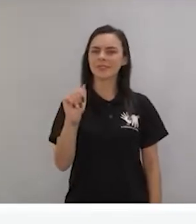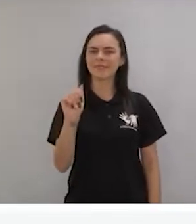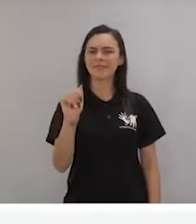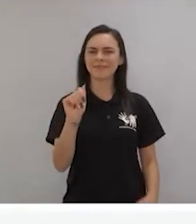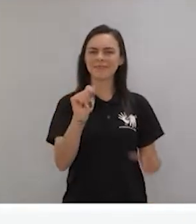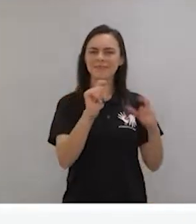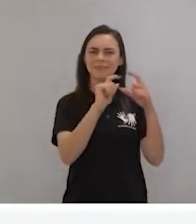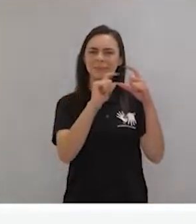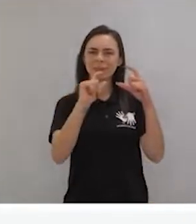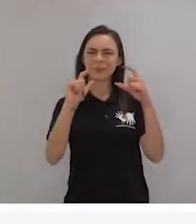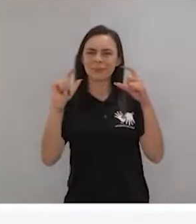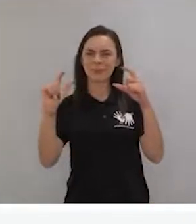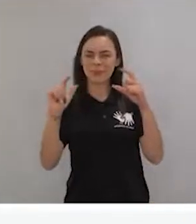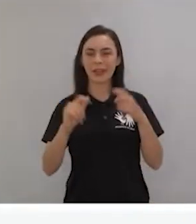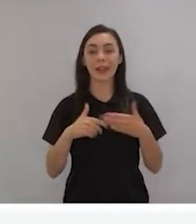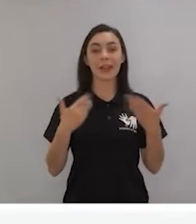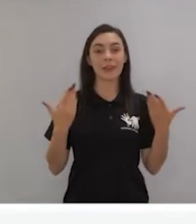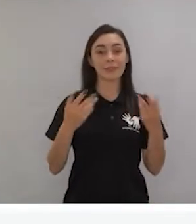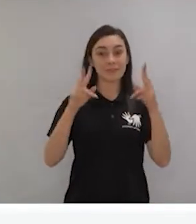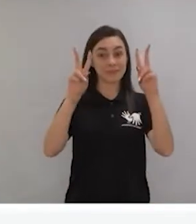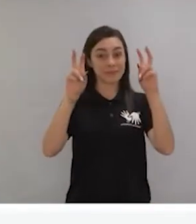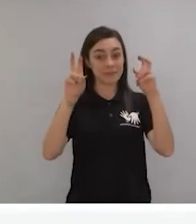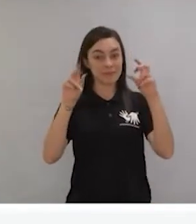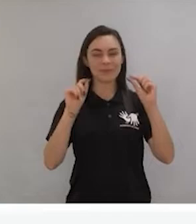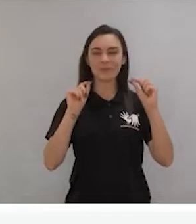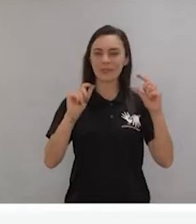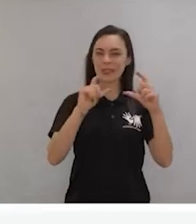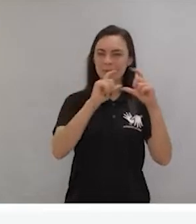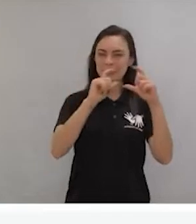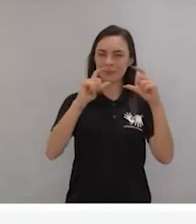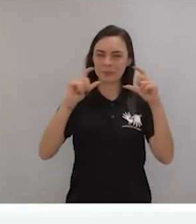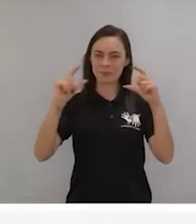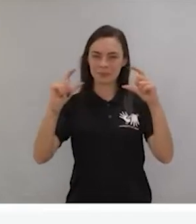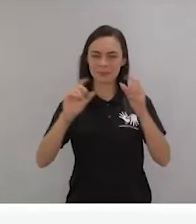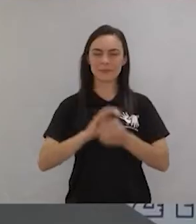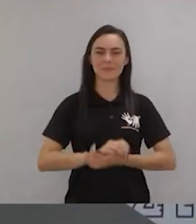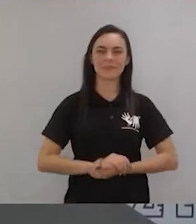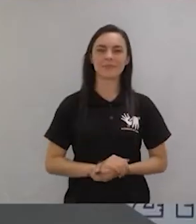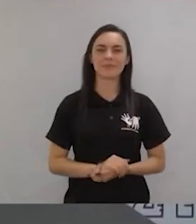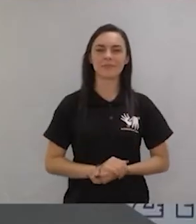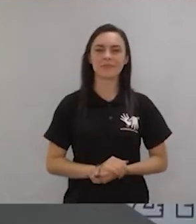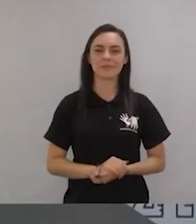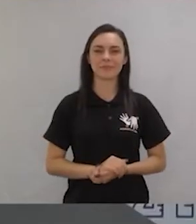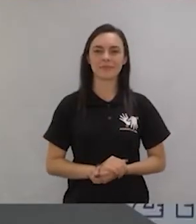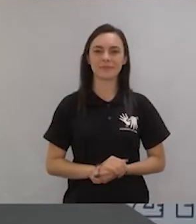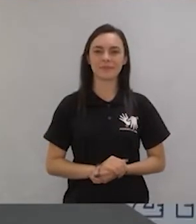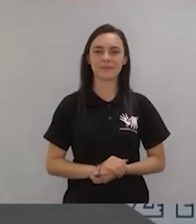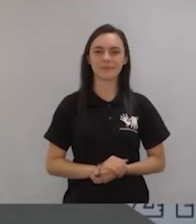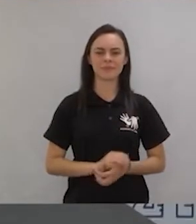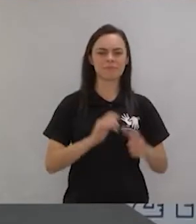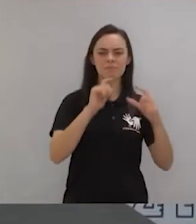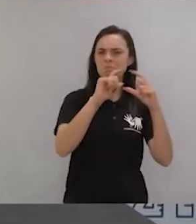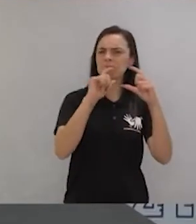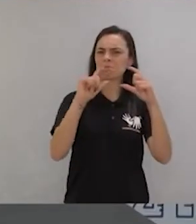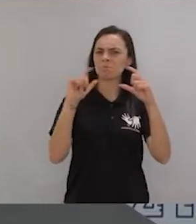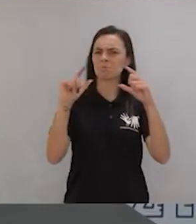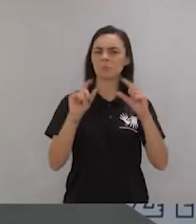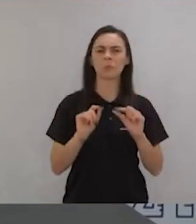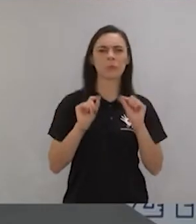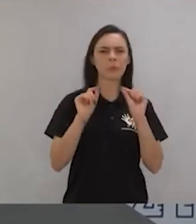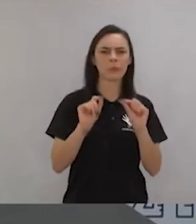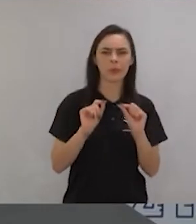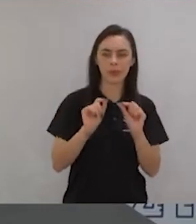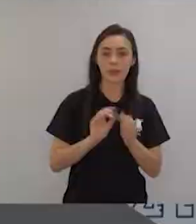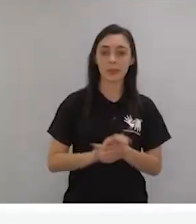tirinha. Exatamente. O tema da nossa aula de hoje é tirinha. O que que é uma